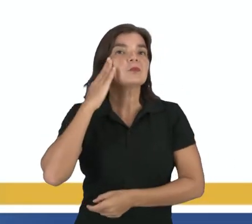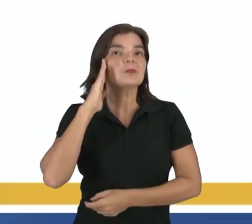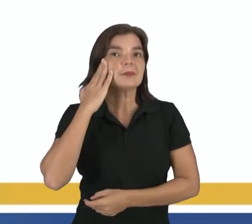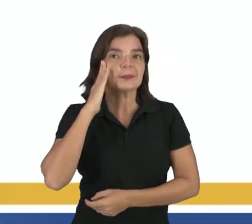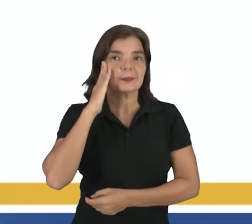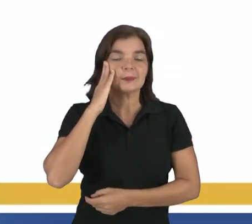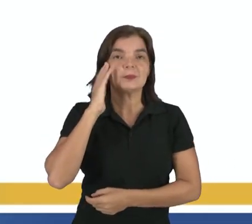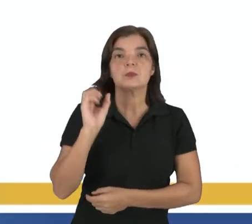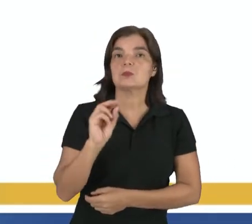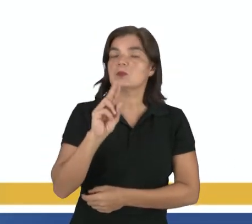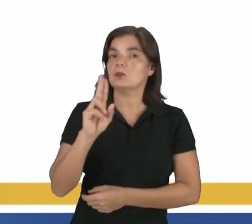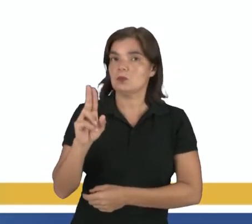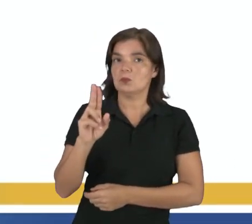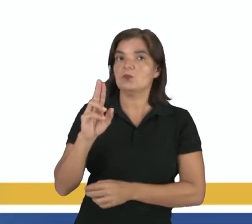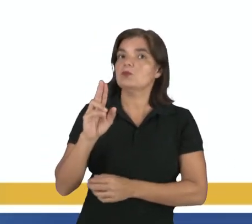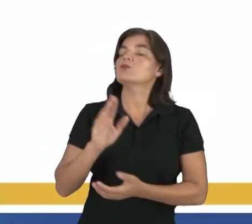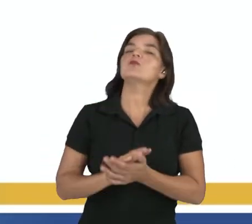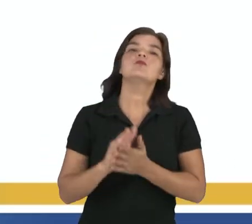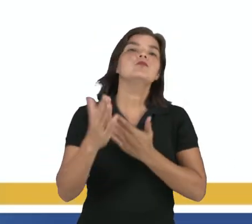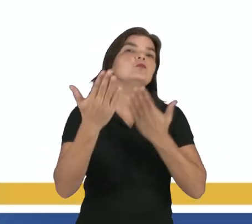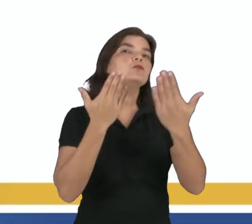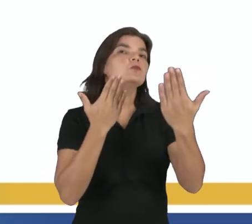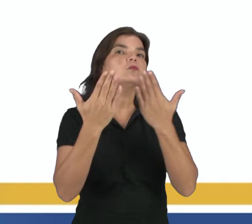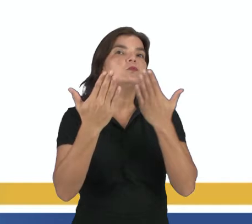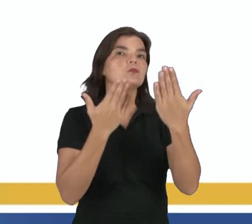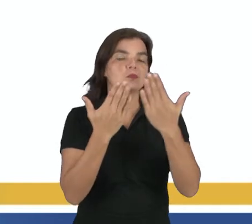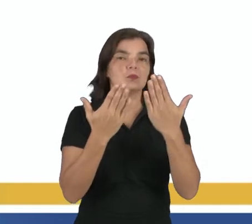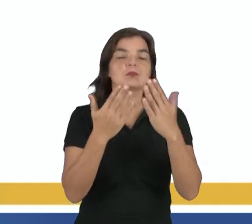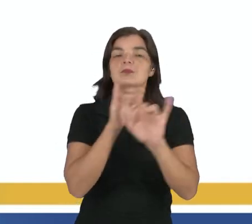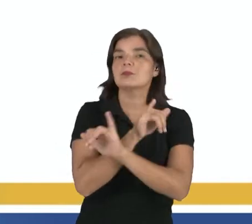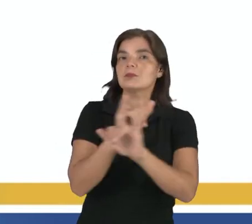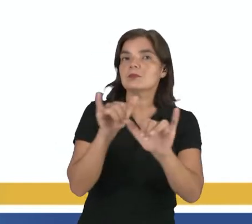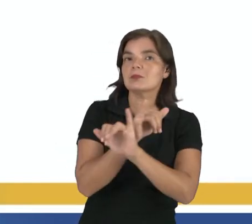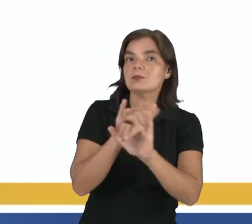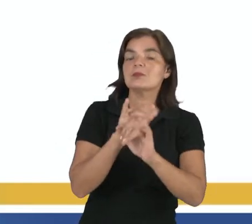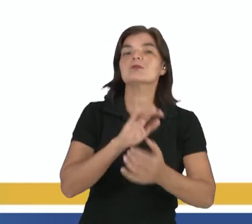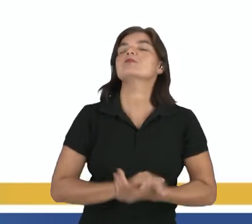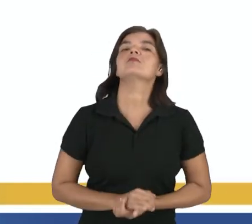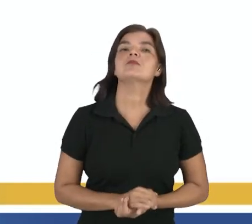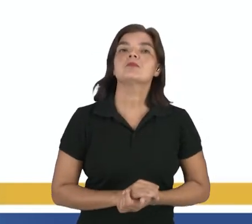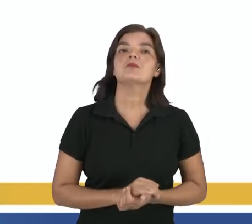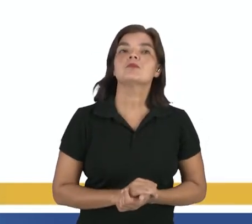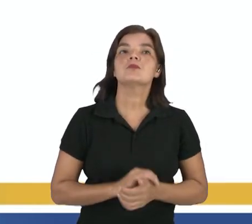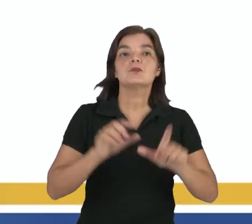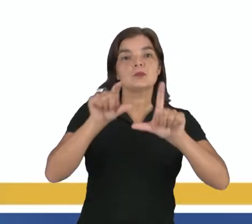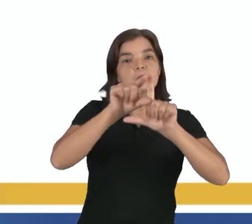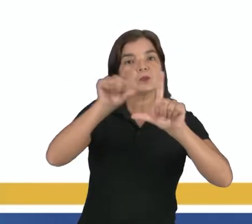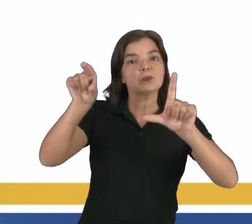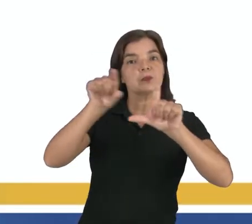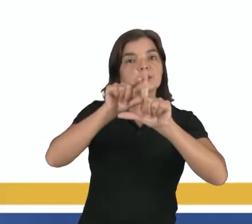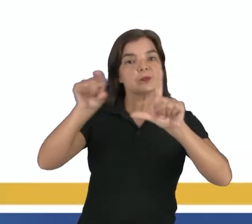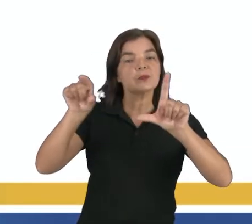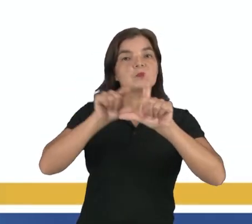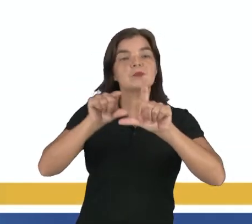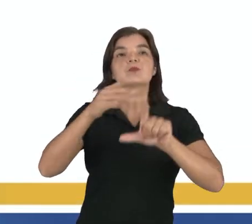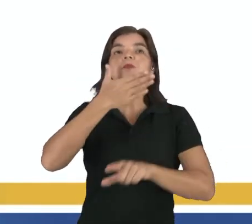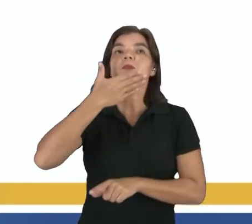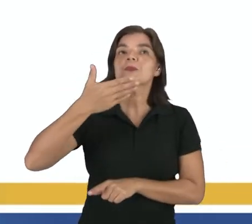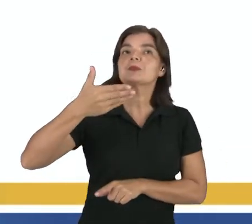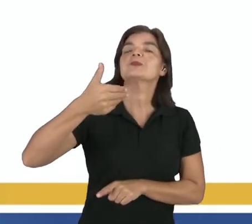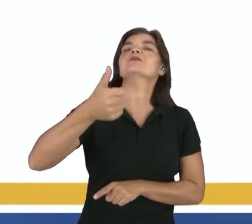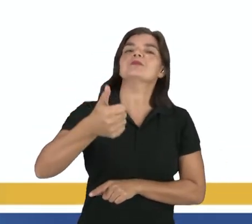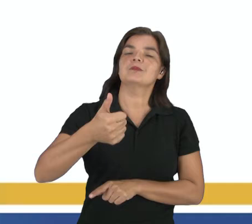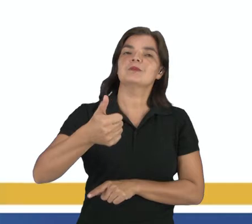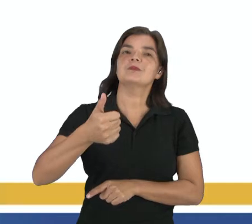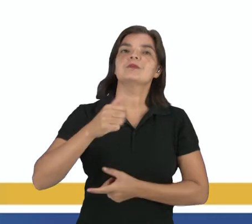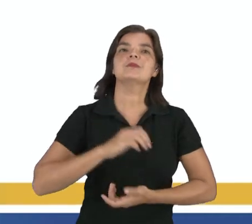interpretação, ou fazer o comparativo entre esses dados. E aí o gráfico de coluna, ele é o melhor